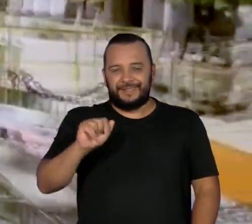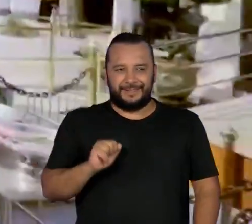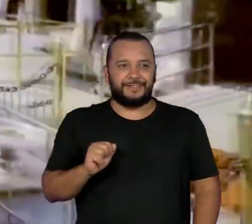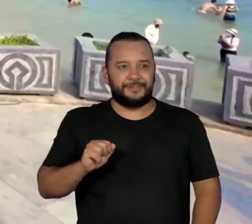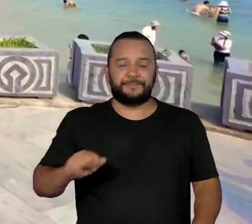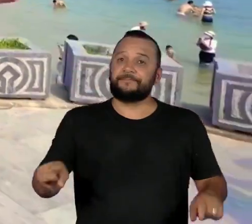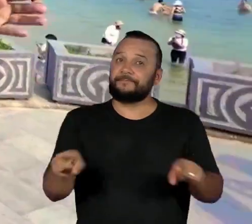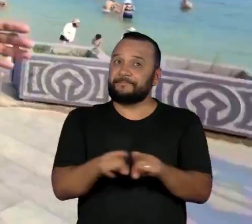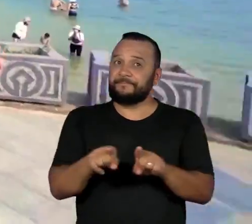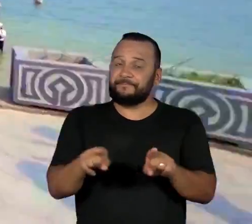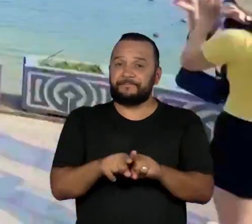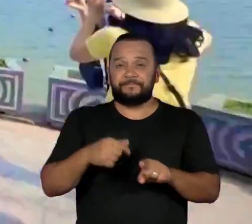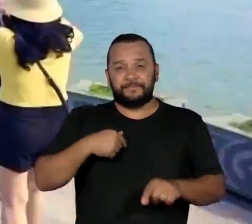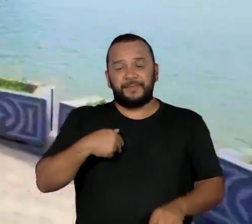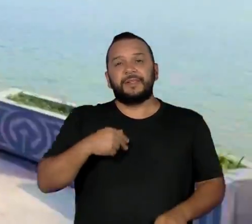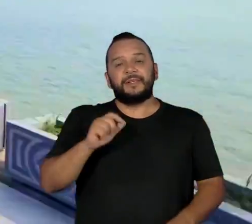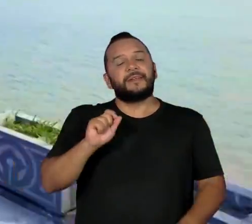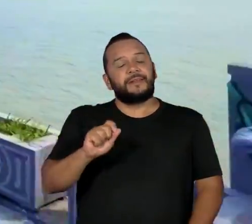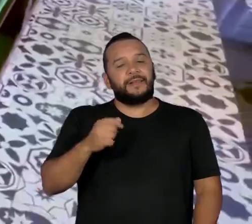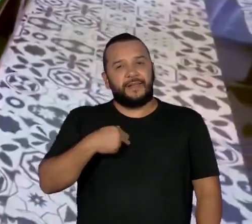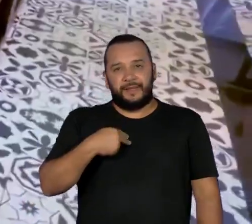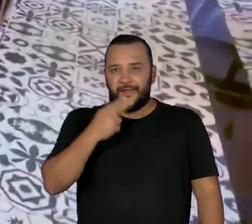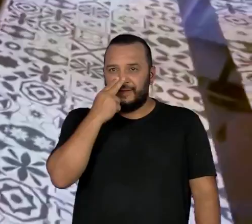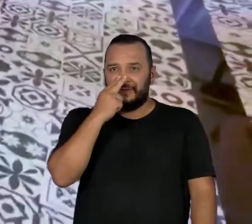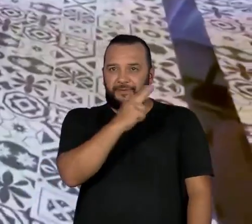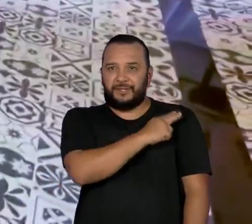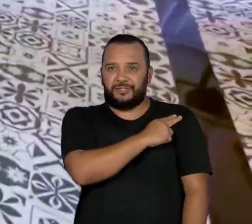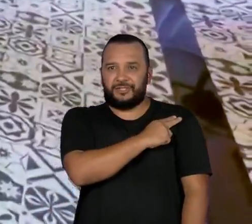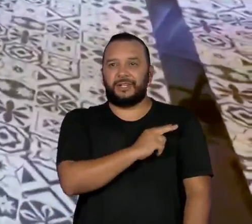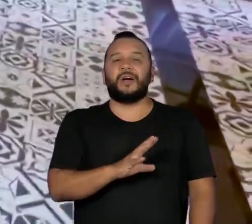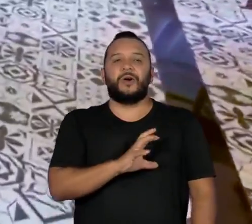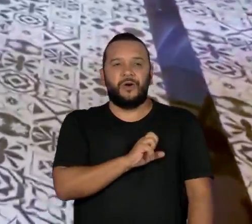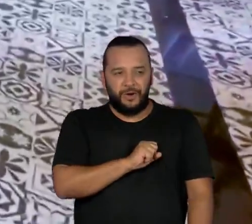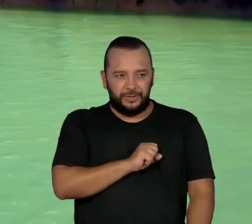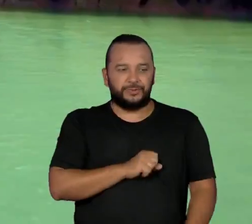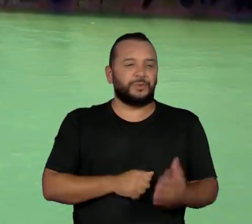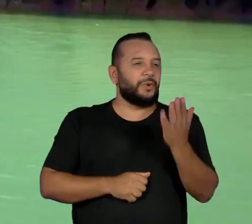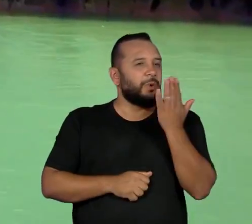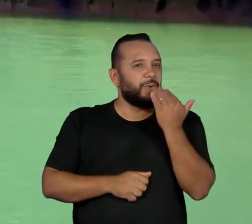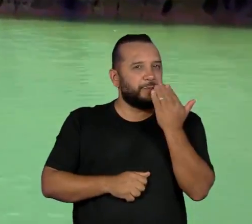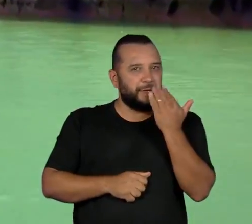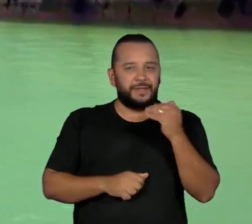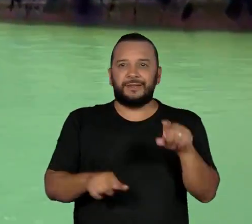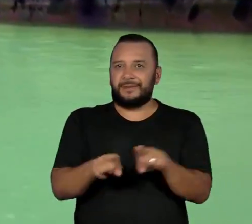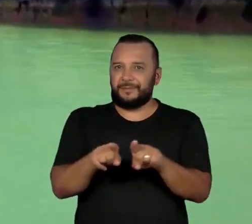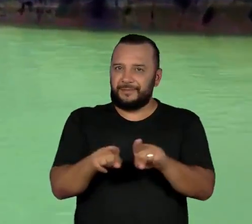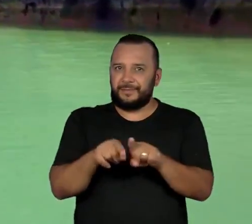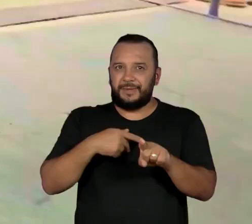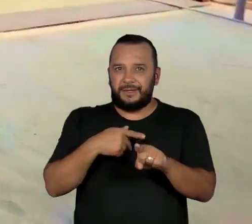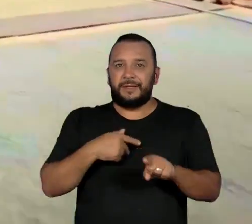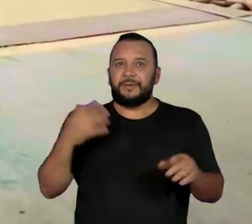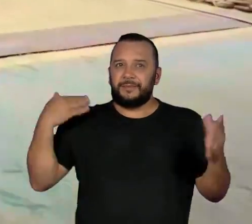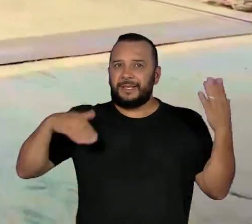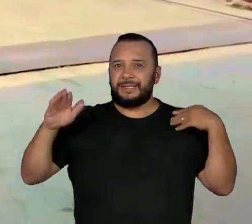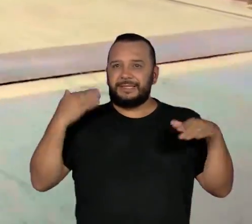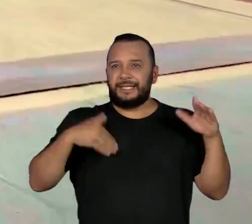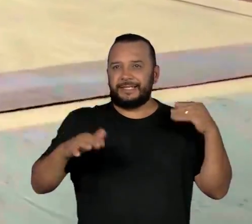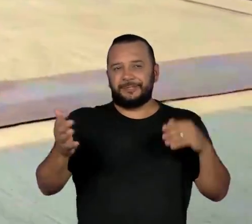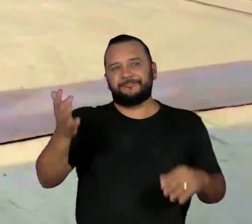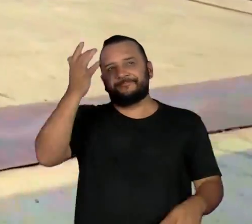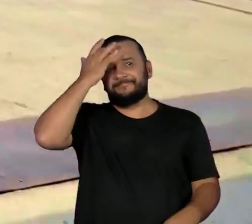tem o Vietnã, no qual eu me apaixonei pela comida e o povo e fiz um passeio lá no qual me marcou muito também,